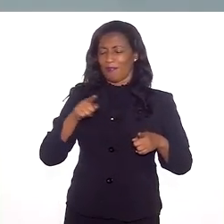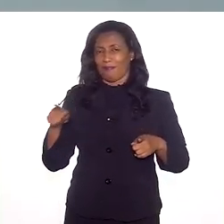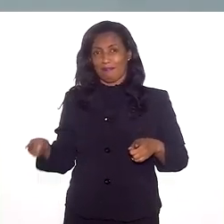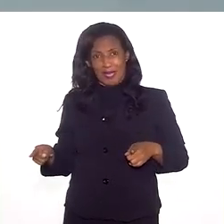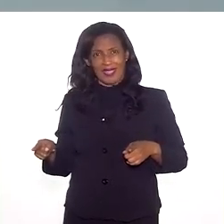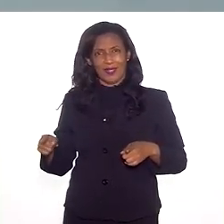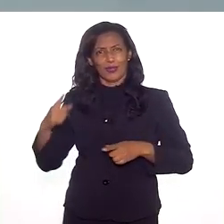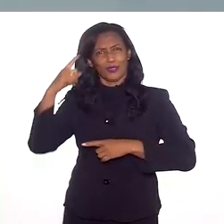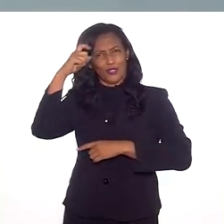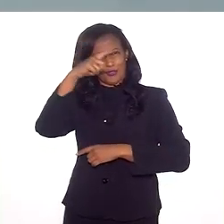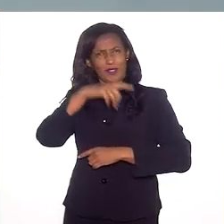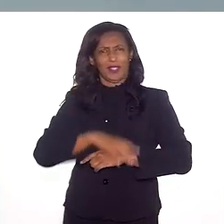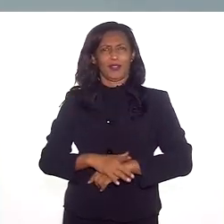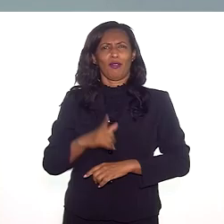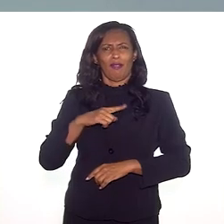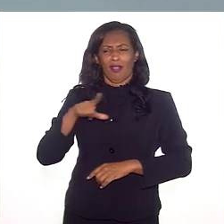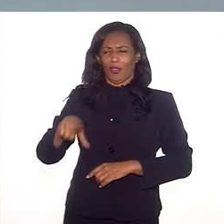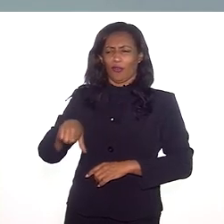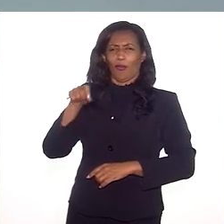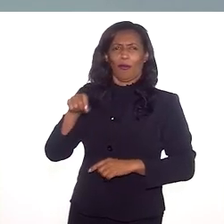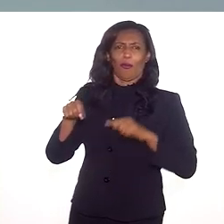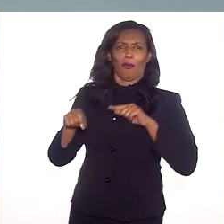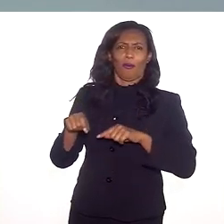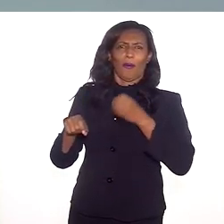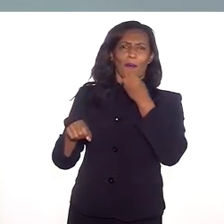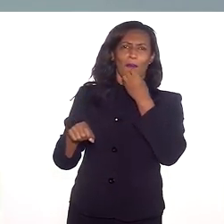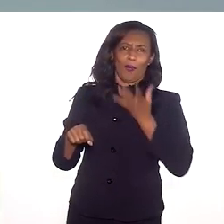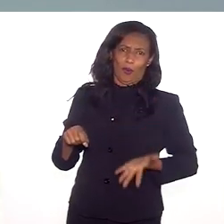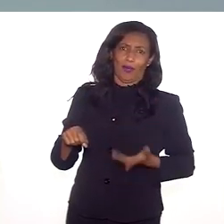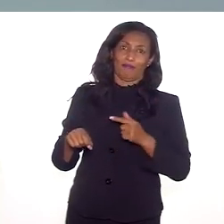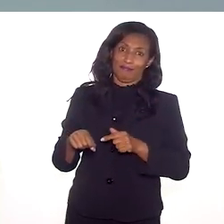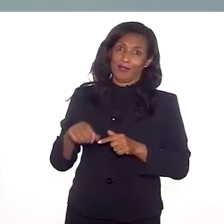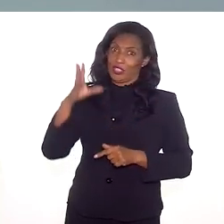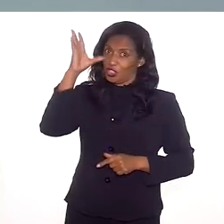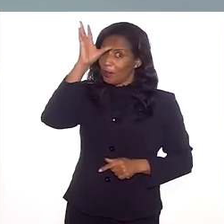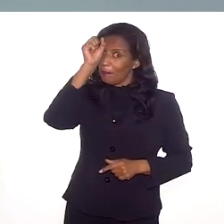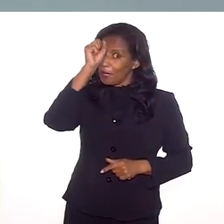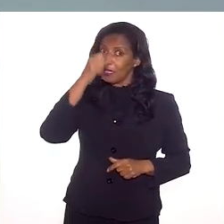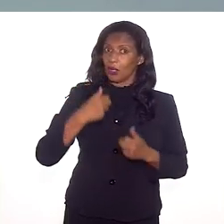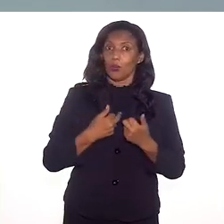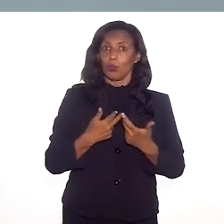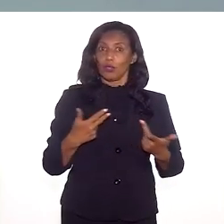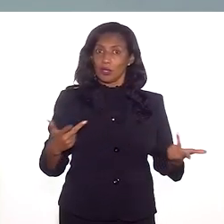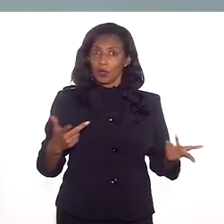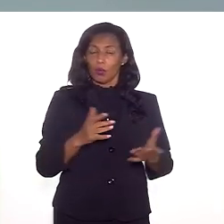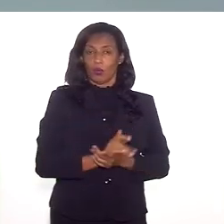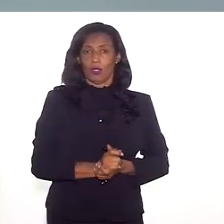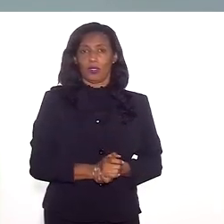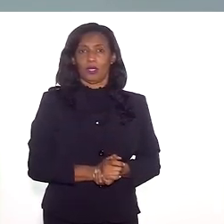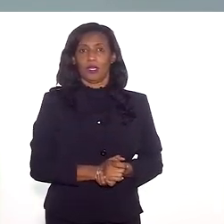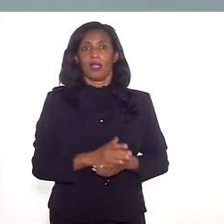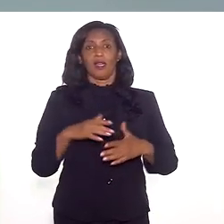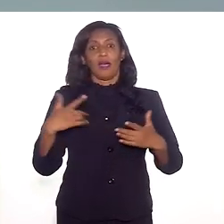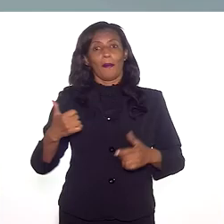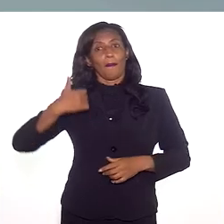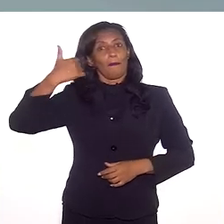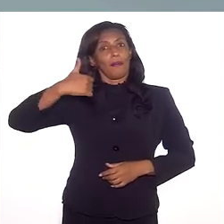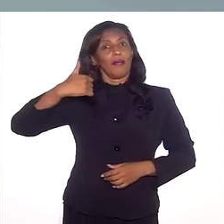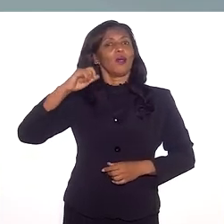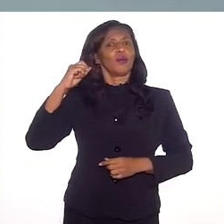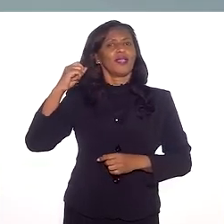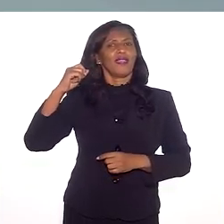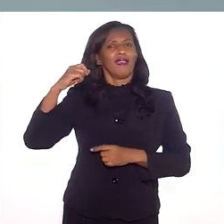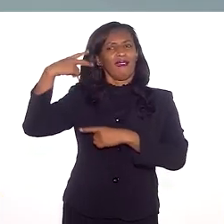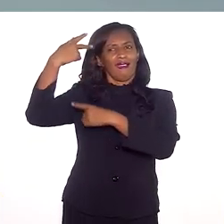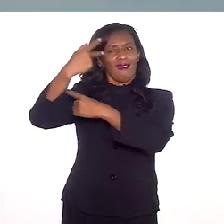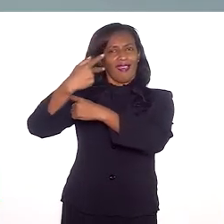alguma coisa boa a gente sempre tira, né? E a gente aprendeu muito nesse período. Uma das coisas são as transmissões ao vivo que a gente